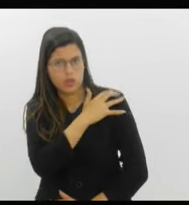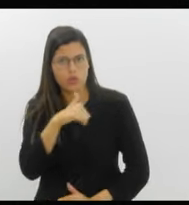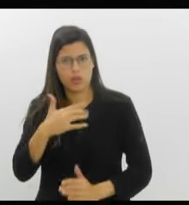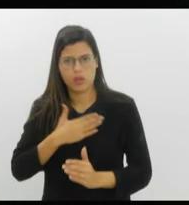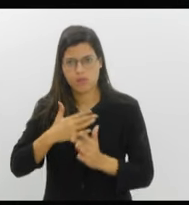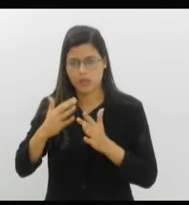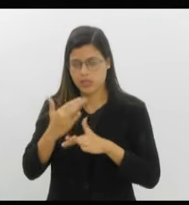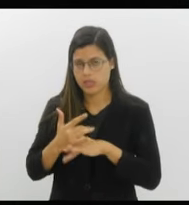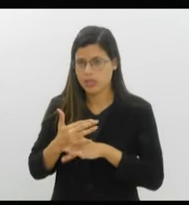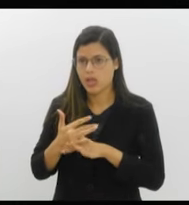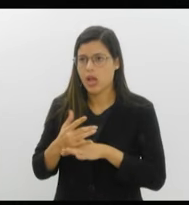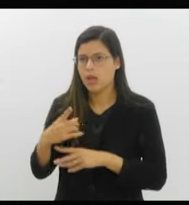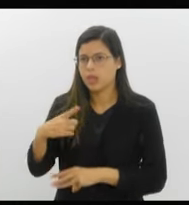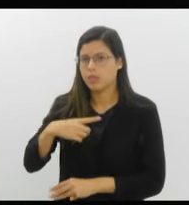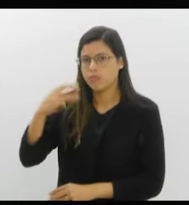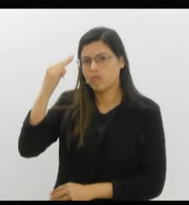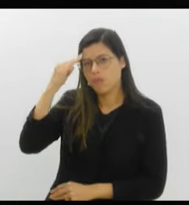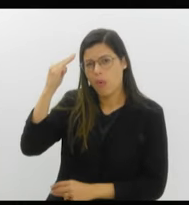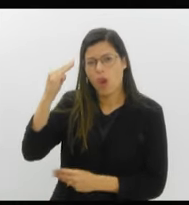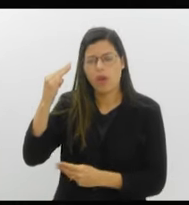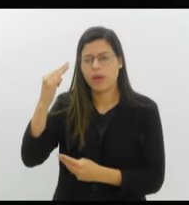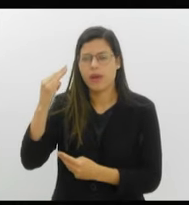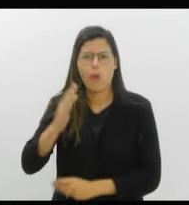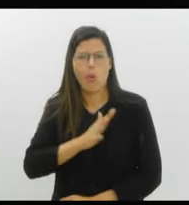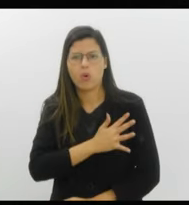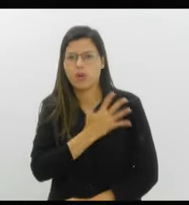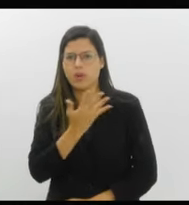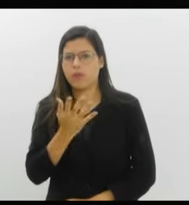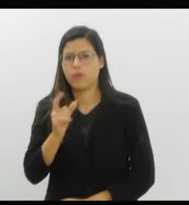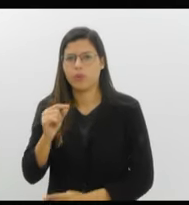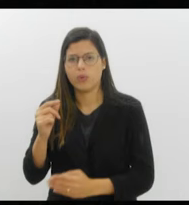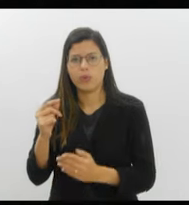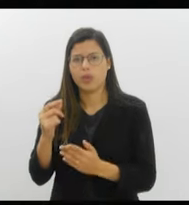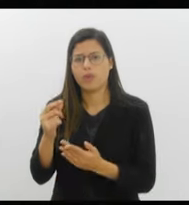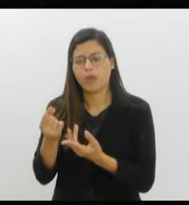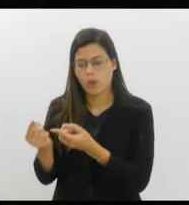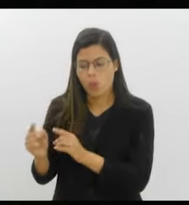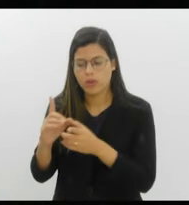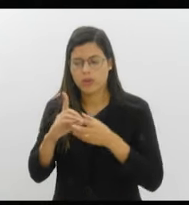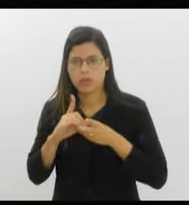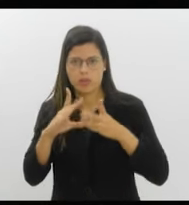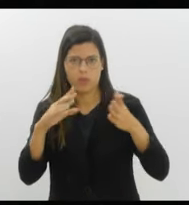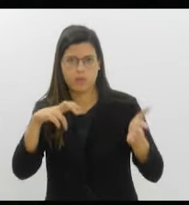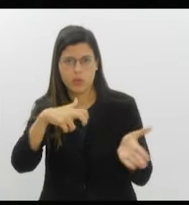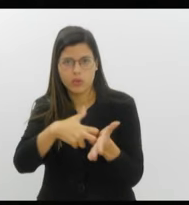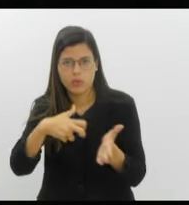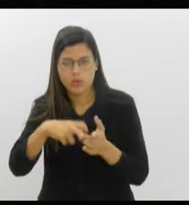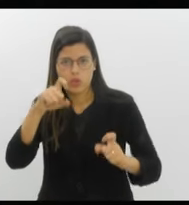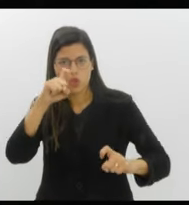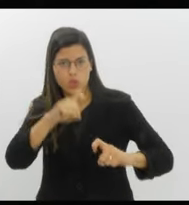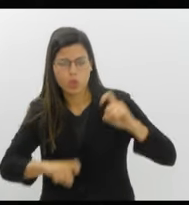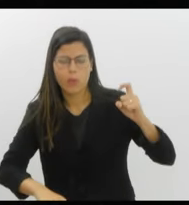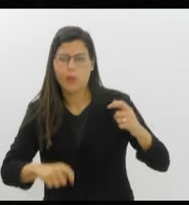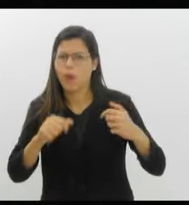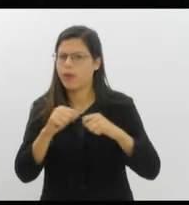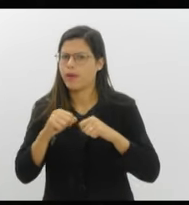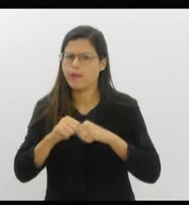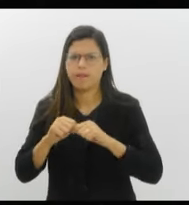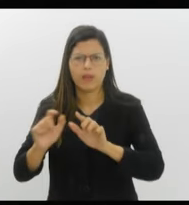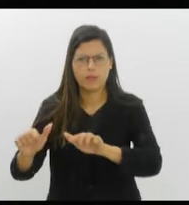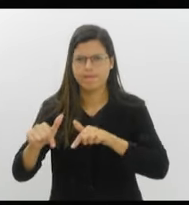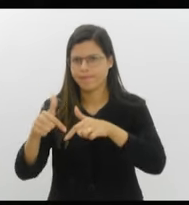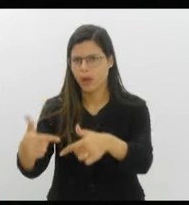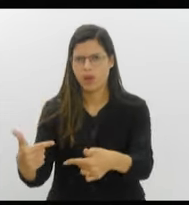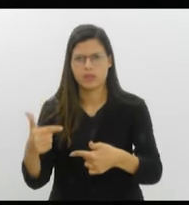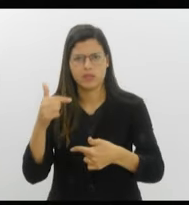traz péssimas memórias daquilo que foi confrontoso com a democracia e que torturou, que estuprou, que fez todo tipo de